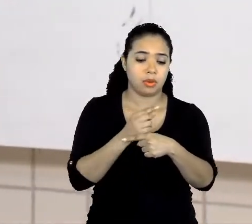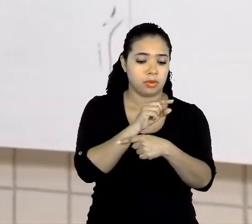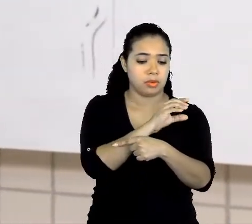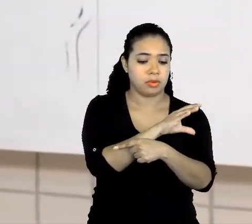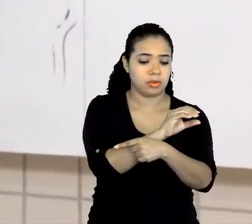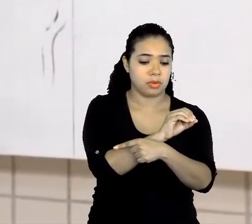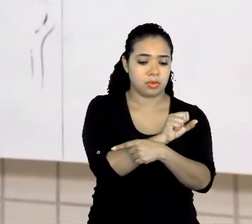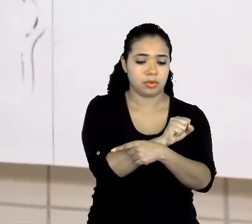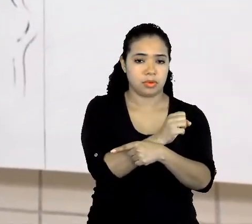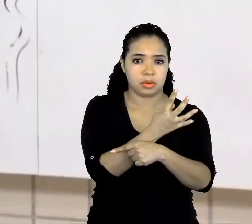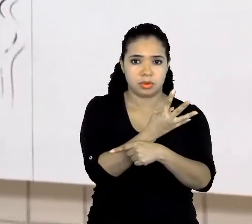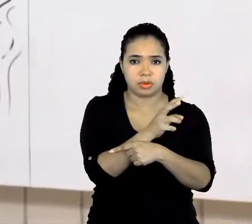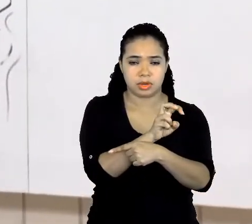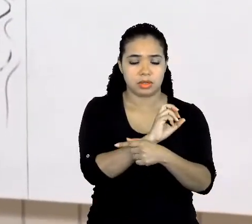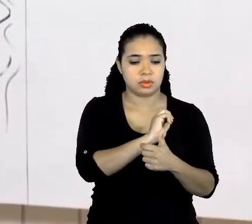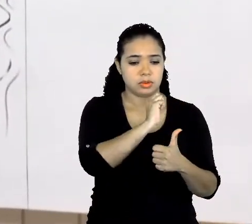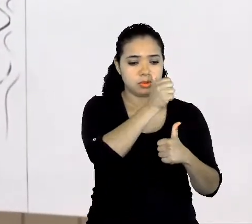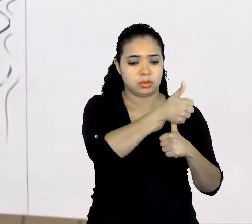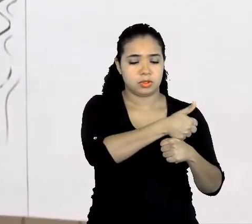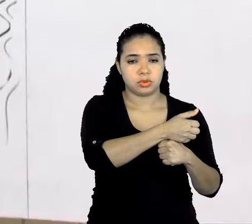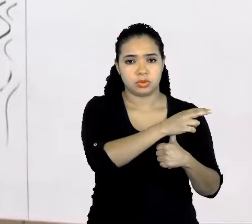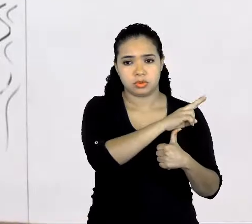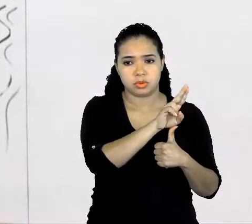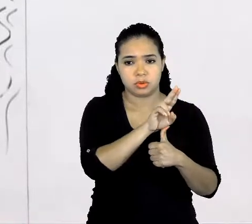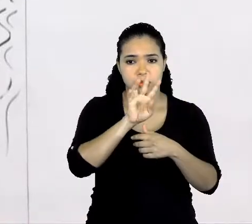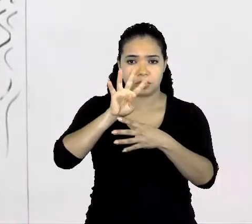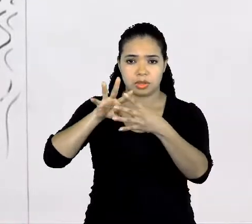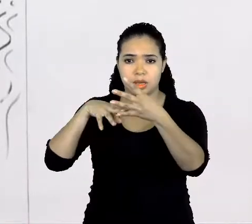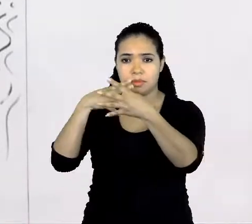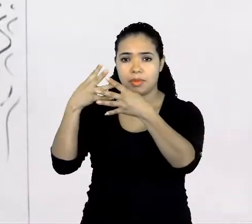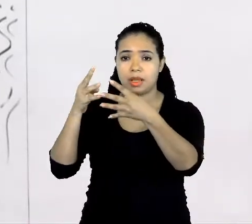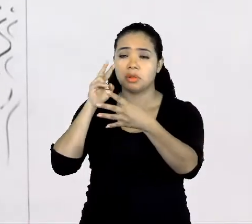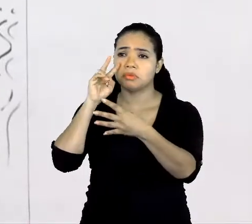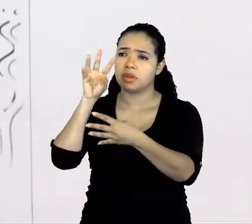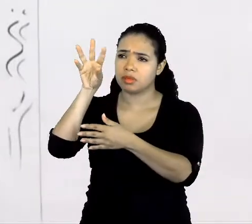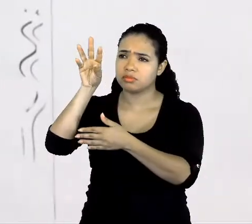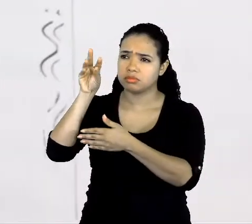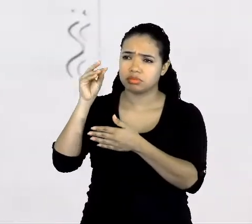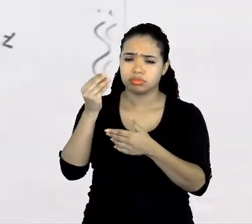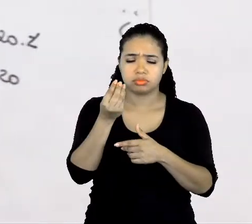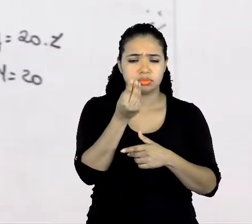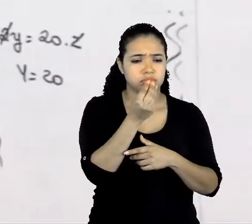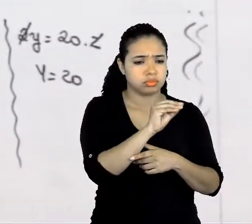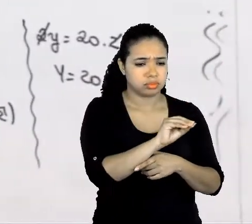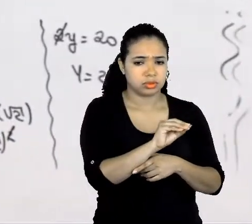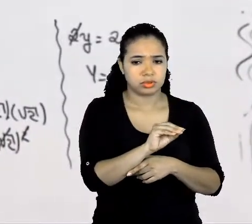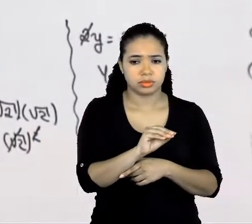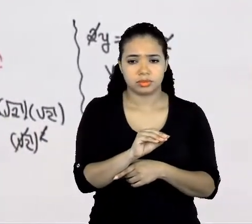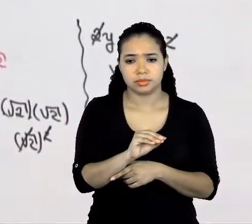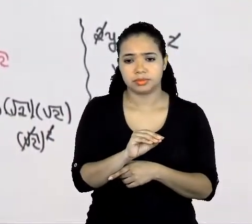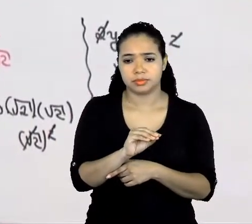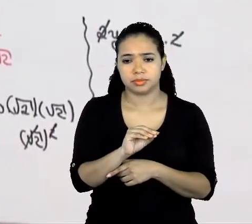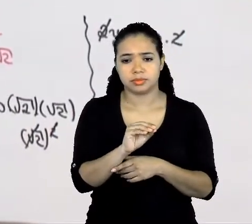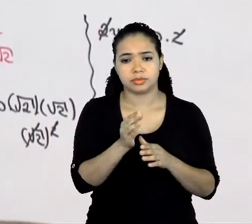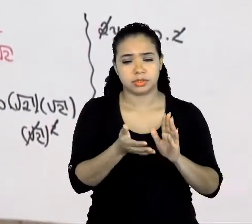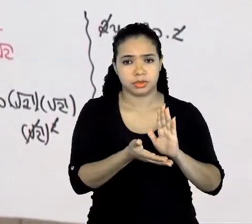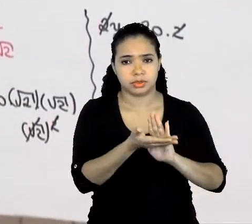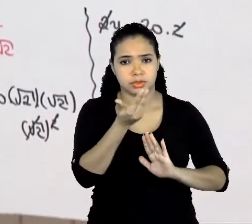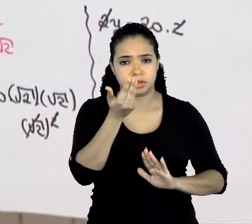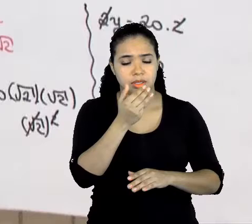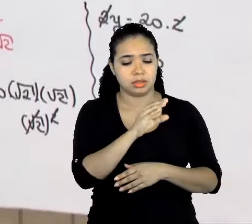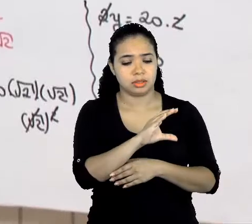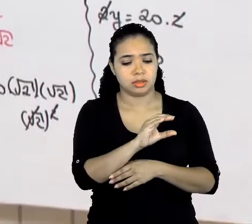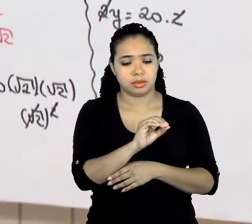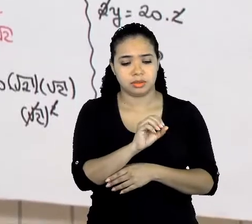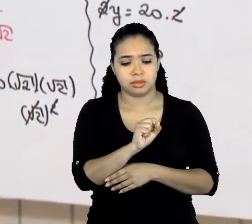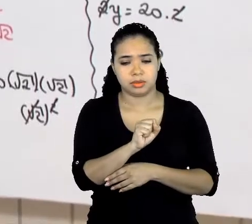por seu valor. Cosseno de 45, raiz de 2 sobre 2. Então, sai isso aqui